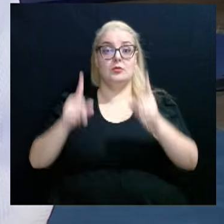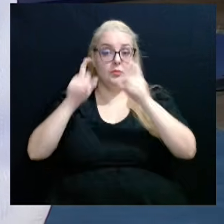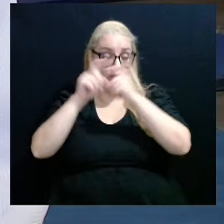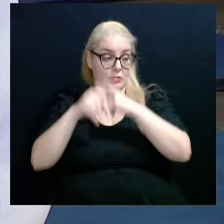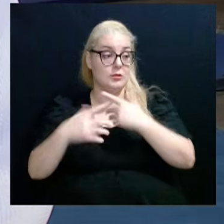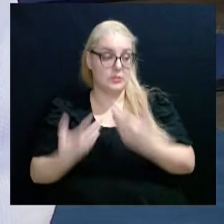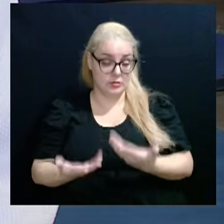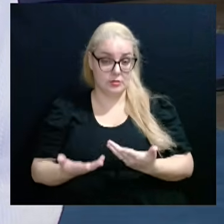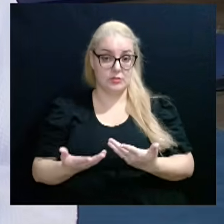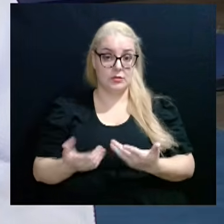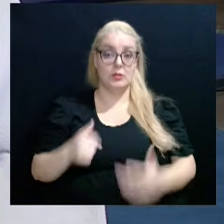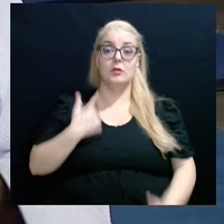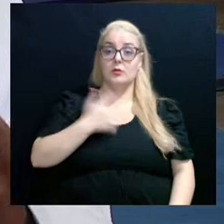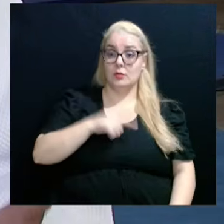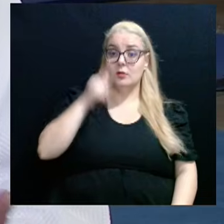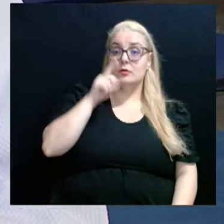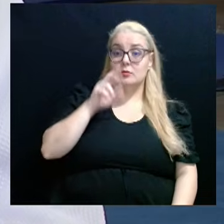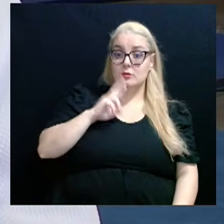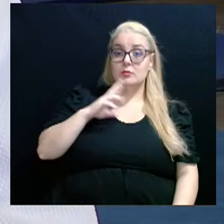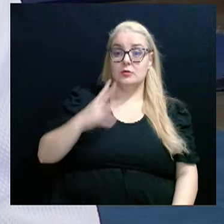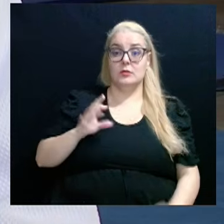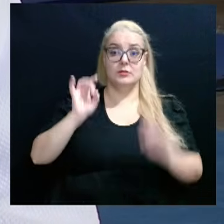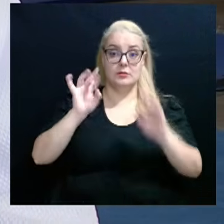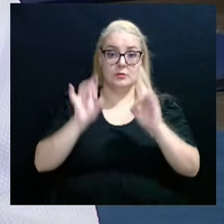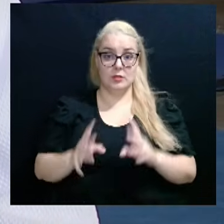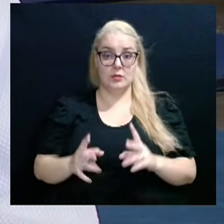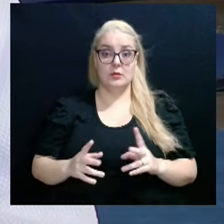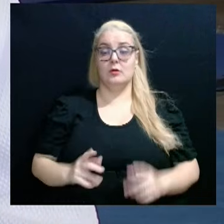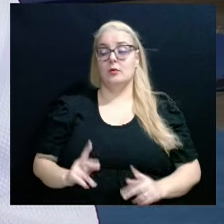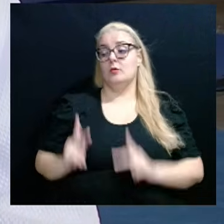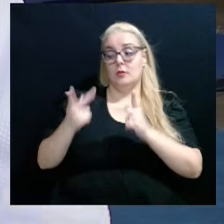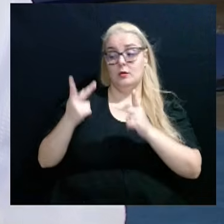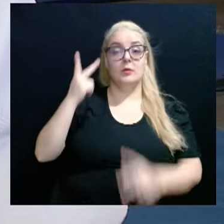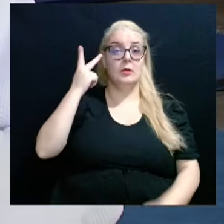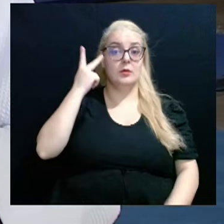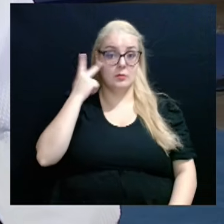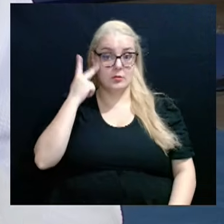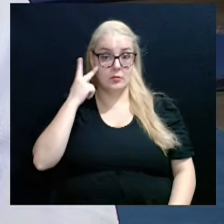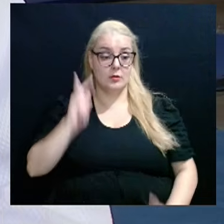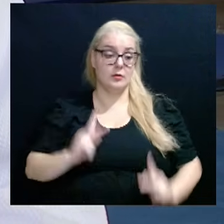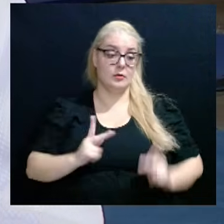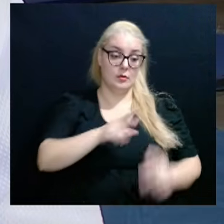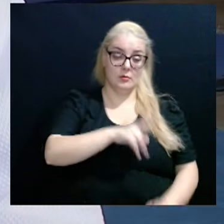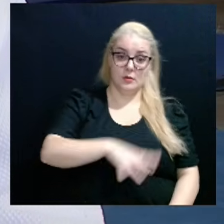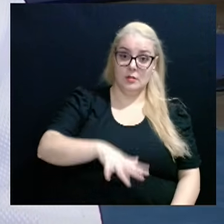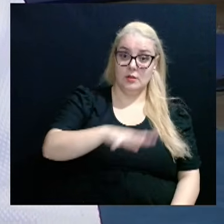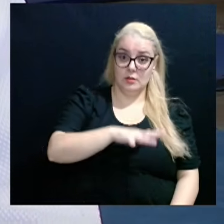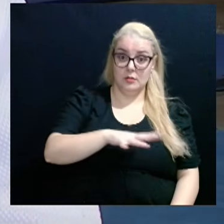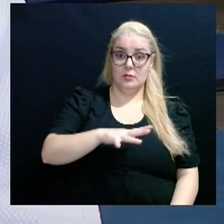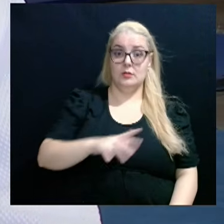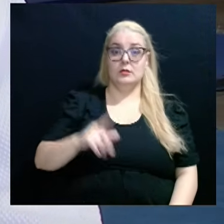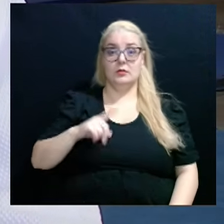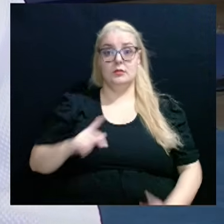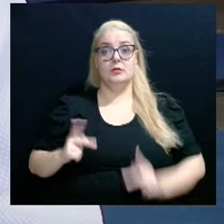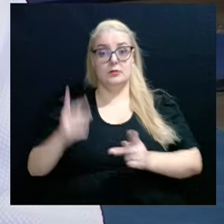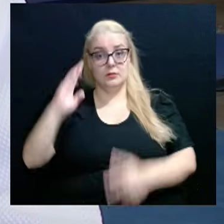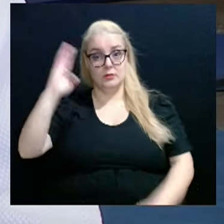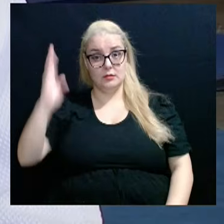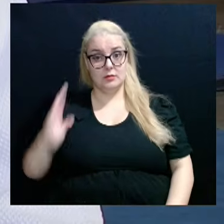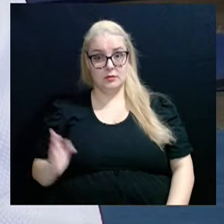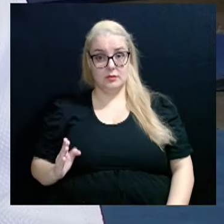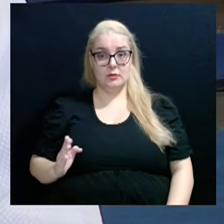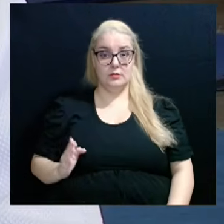consegue resultados expressivos. Um campeão paulista, um campeão regional, já teve campeão brasileiro, atleta